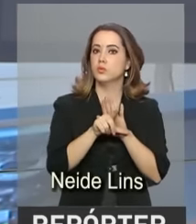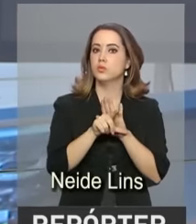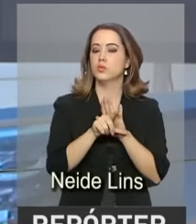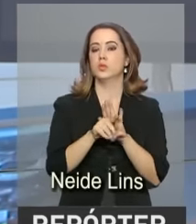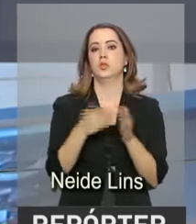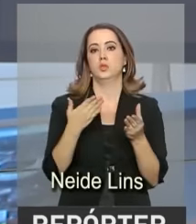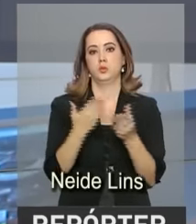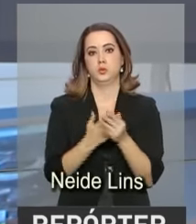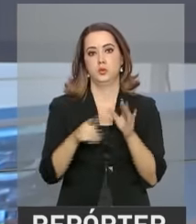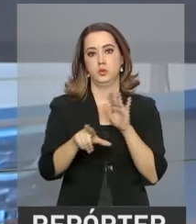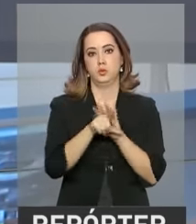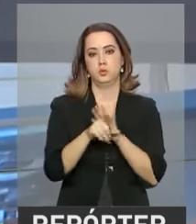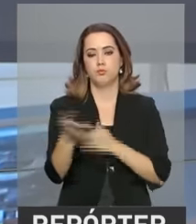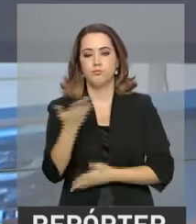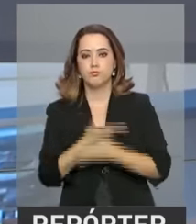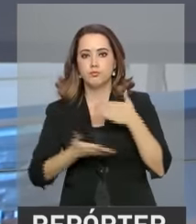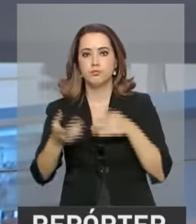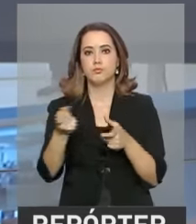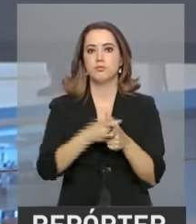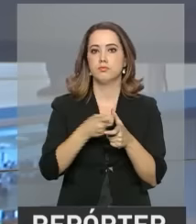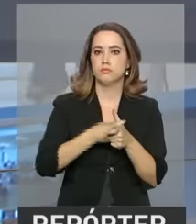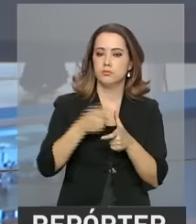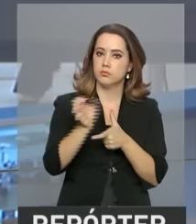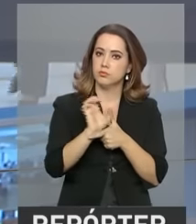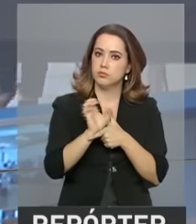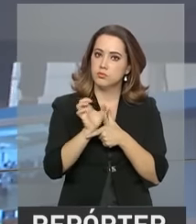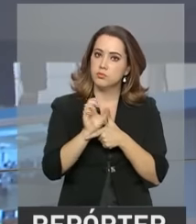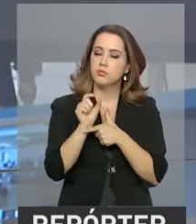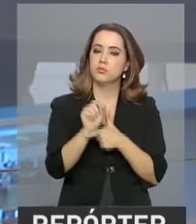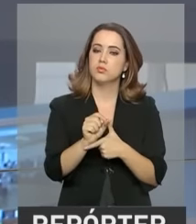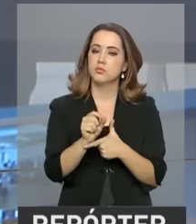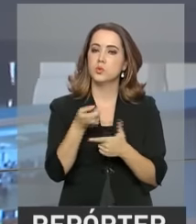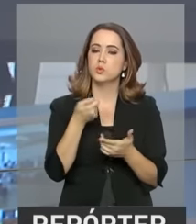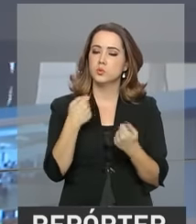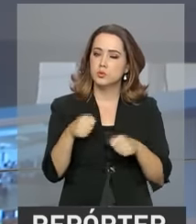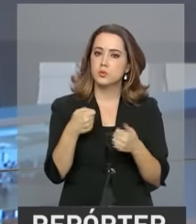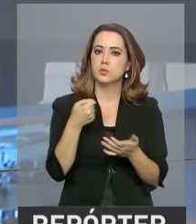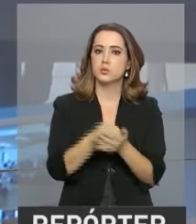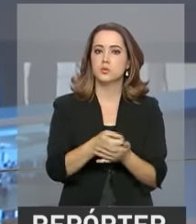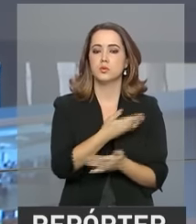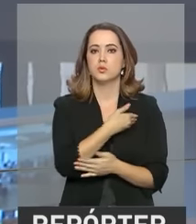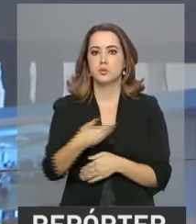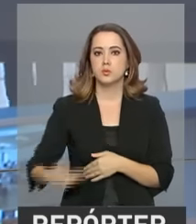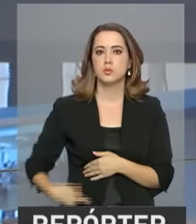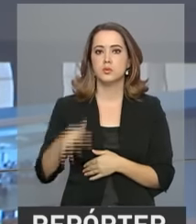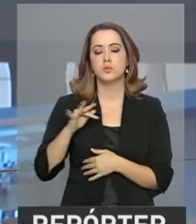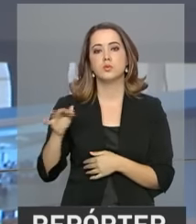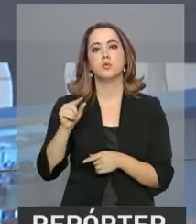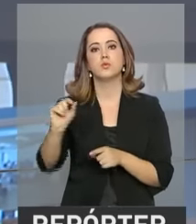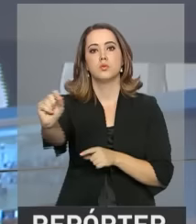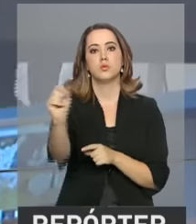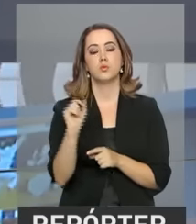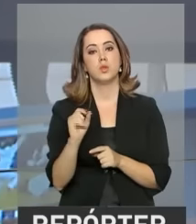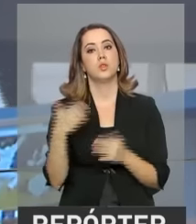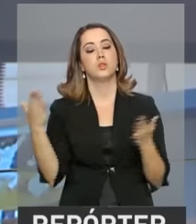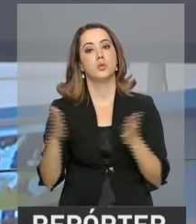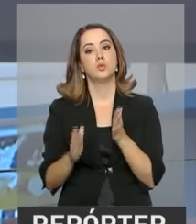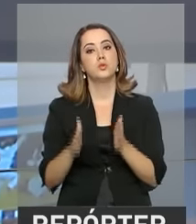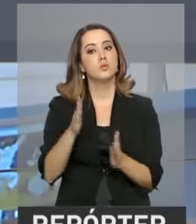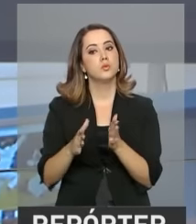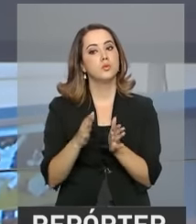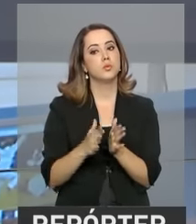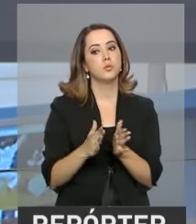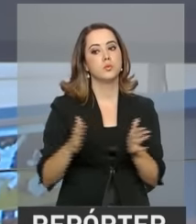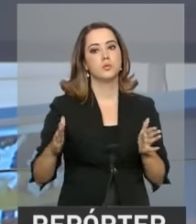da renegociação das dívidas dos estados com a União. Pela proposta, as dívidas vão ser alongadas em 20 anos. Em troca, os estados